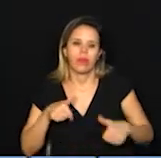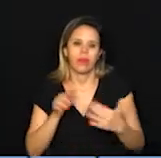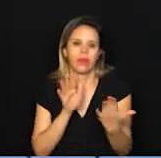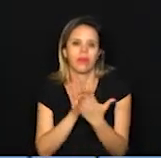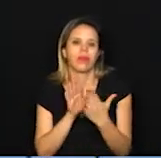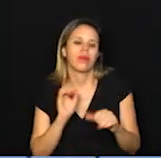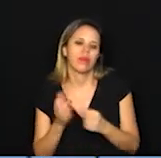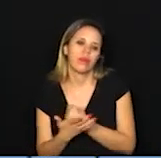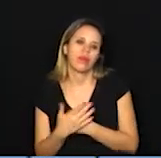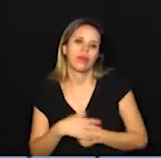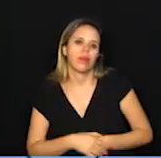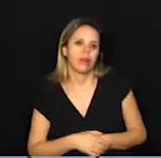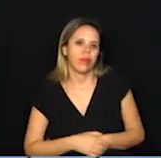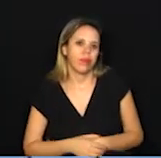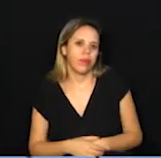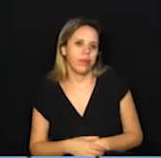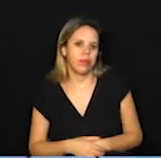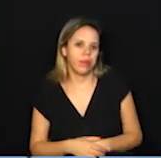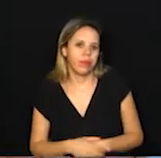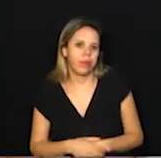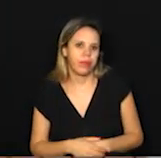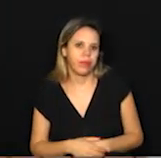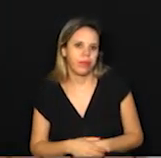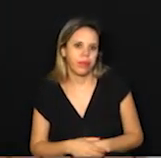enfrentamento à Covid-19.